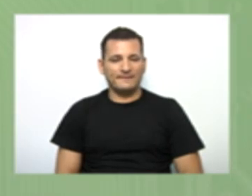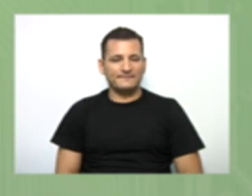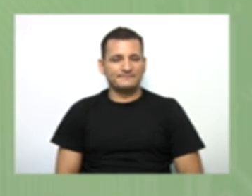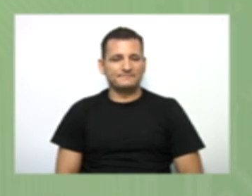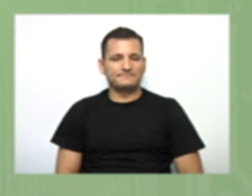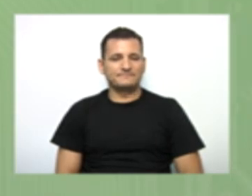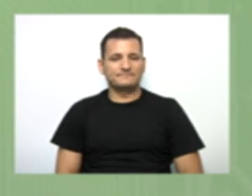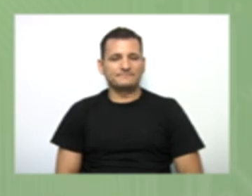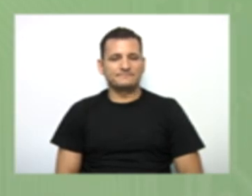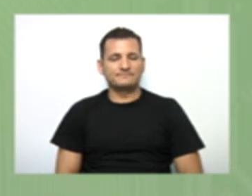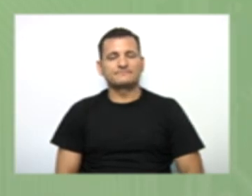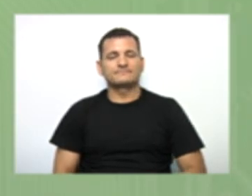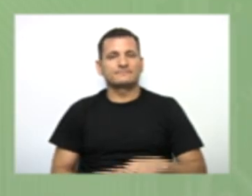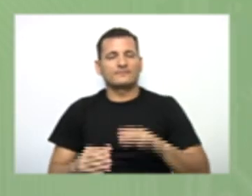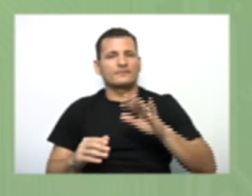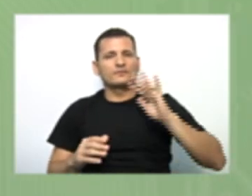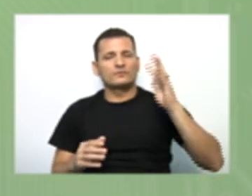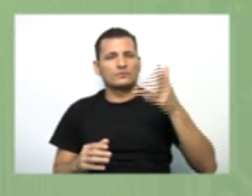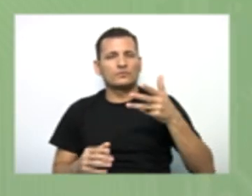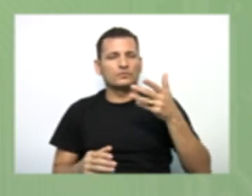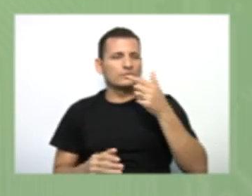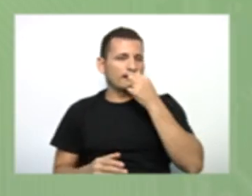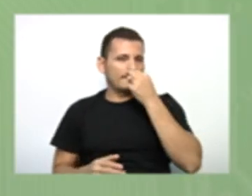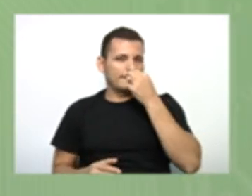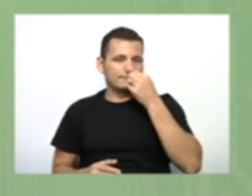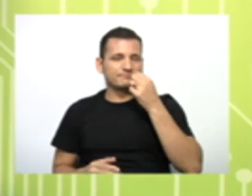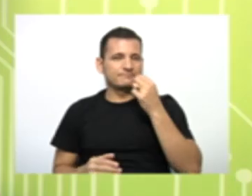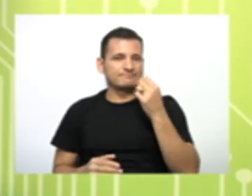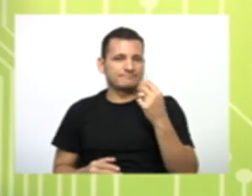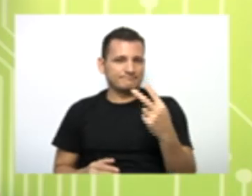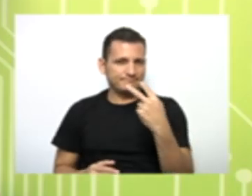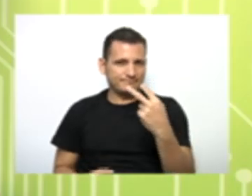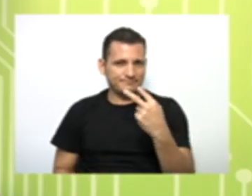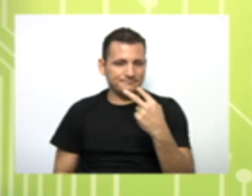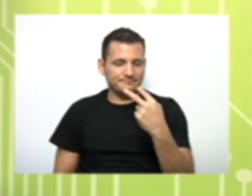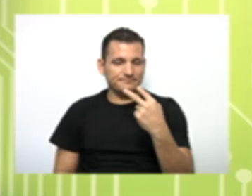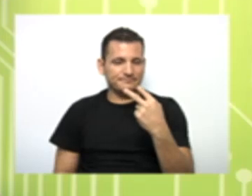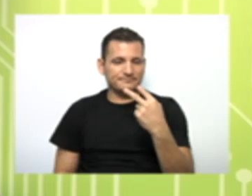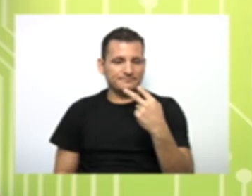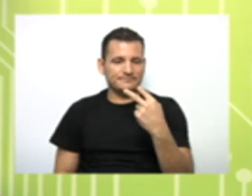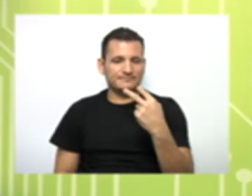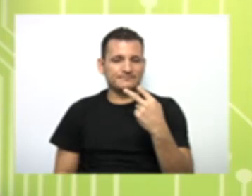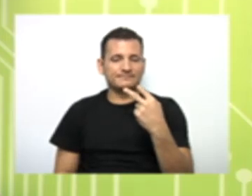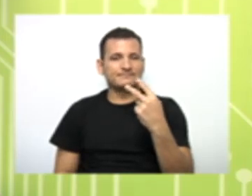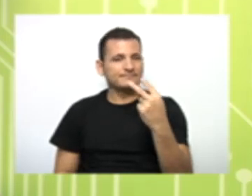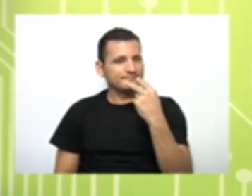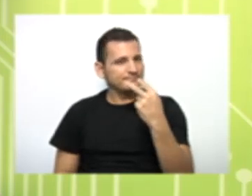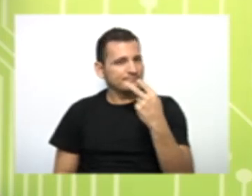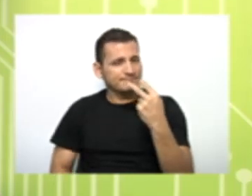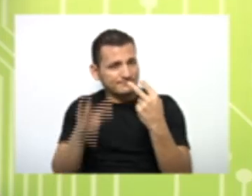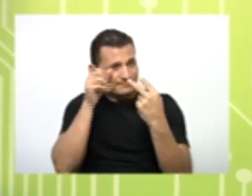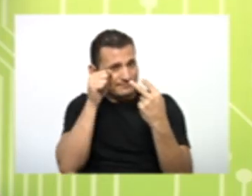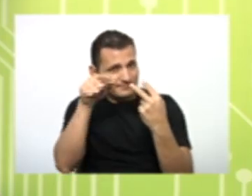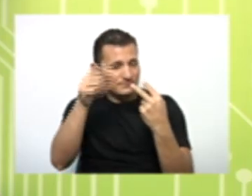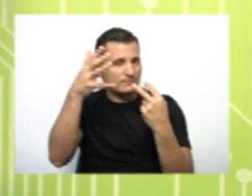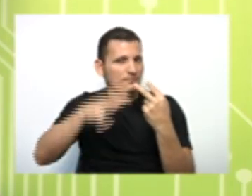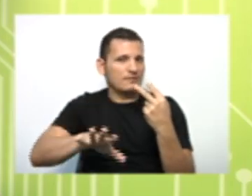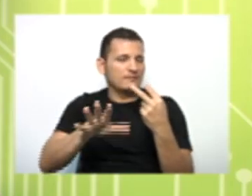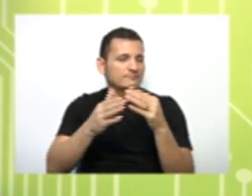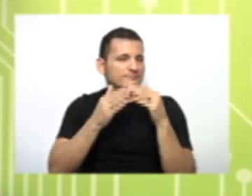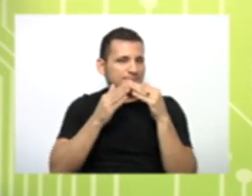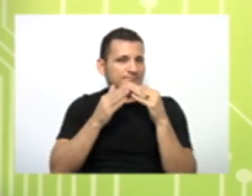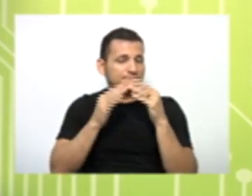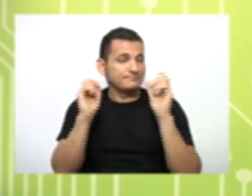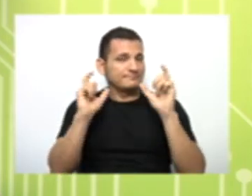que tudo isso, olha aqui para mim rapidinho. Olhem para mim, não quero ninguém dormindo aí na sala de aula. Por